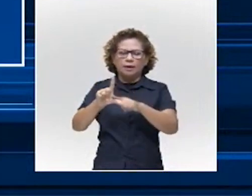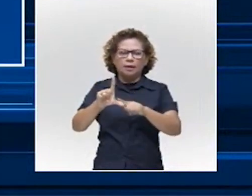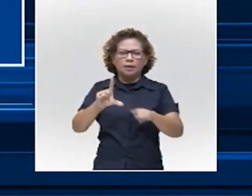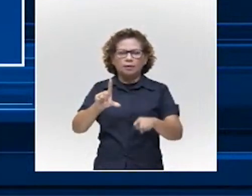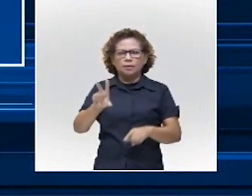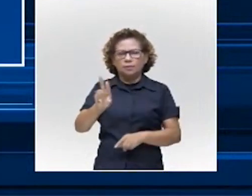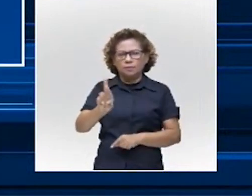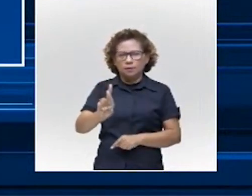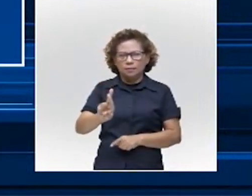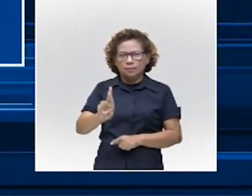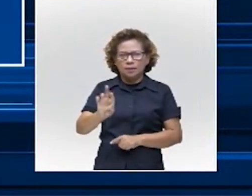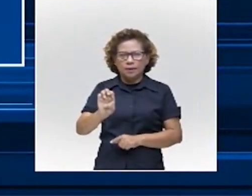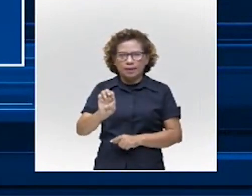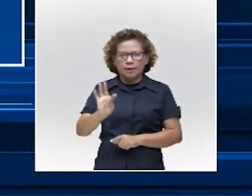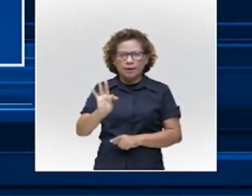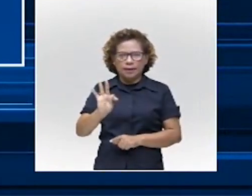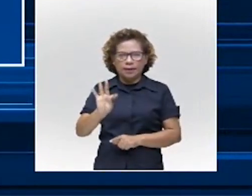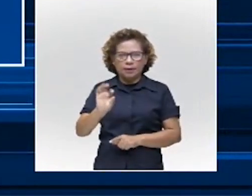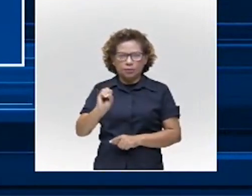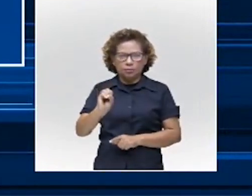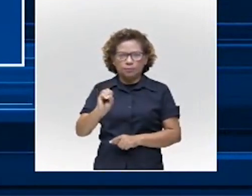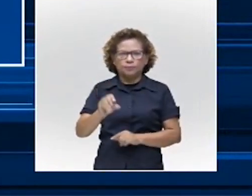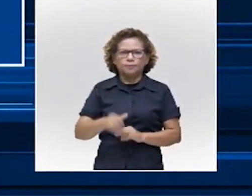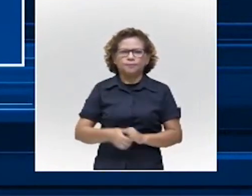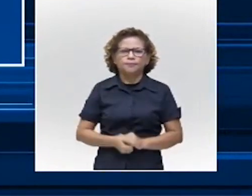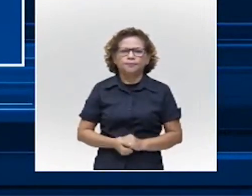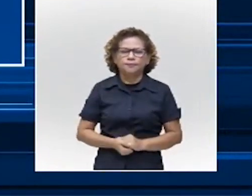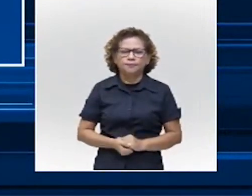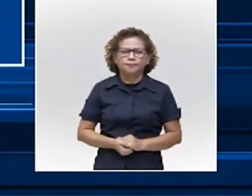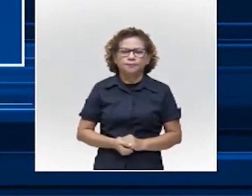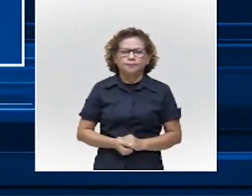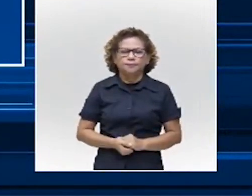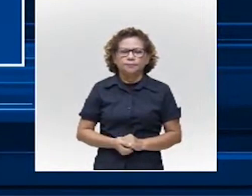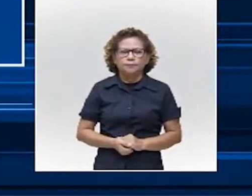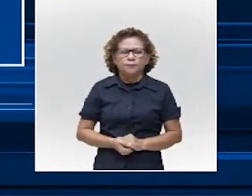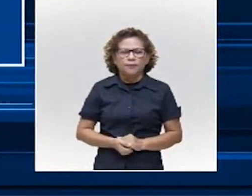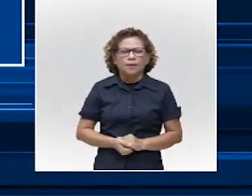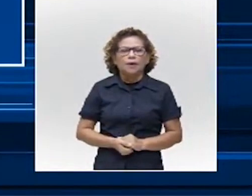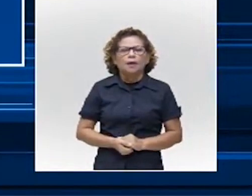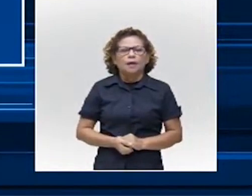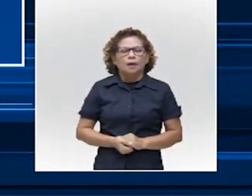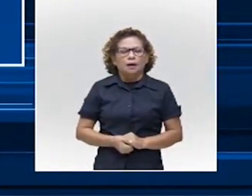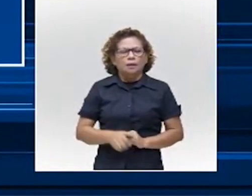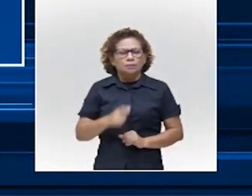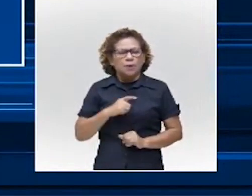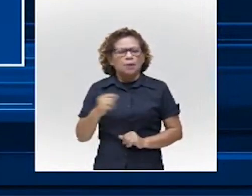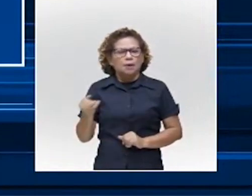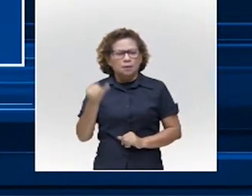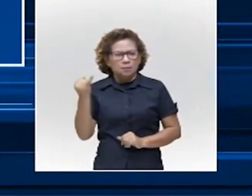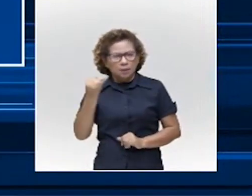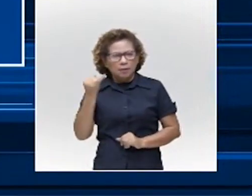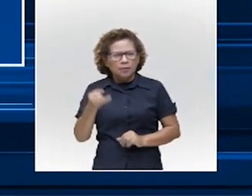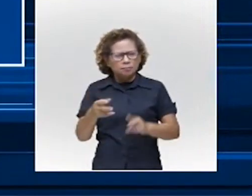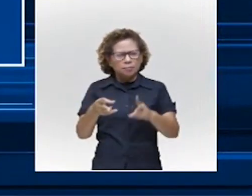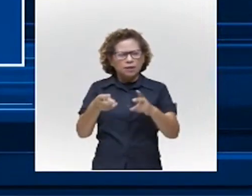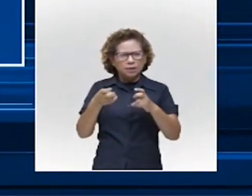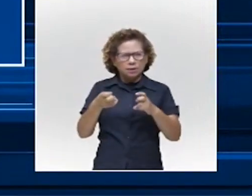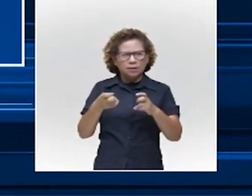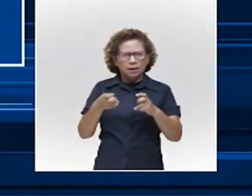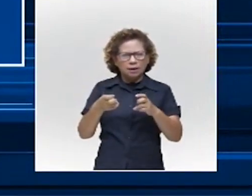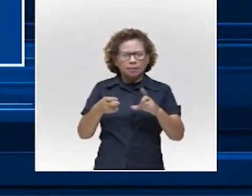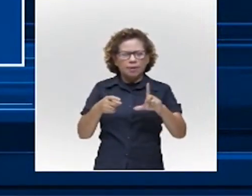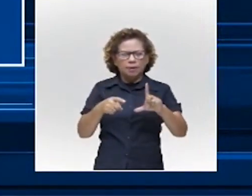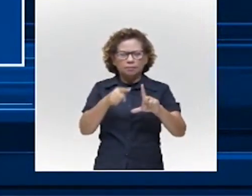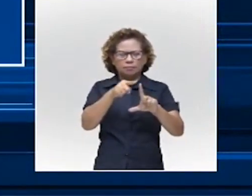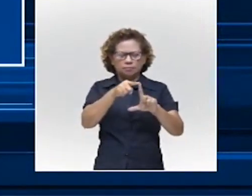justamente a presença desse ângulo reto que caracteriza um triângulo ser retângulo. Então, nesse